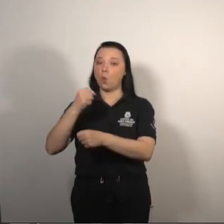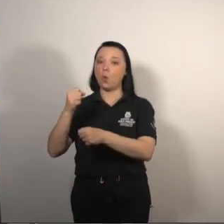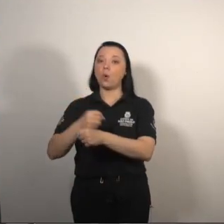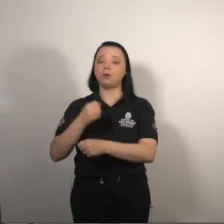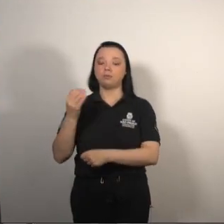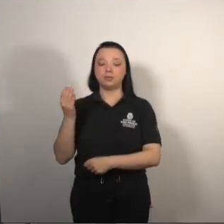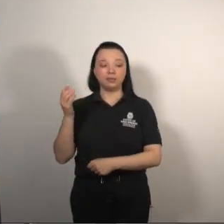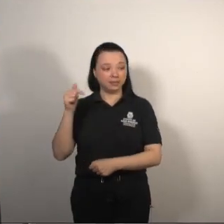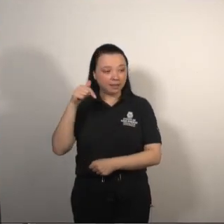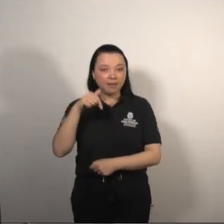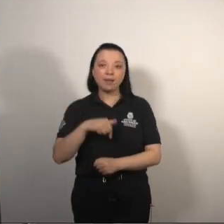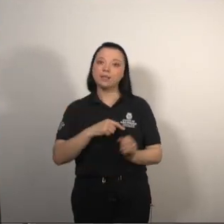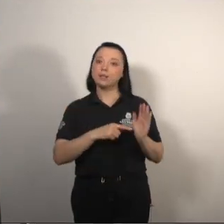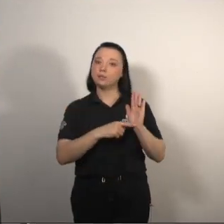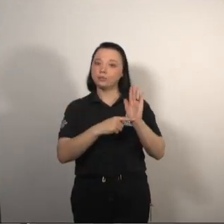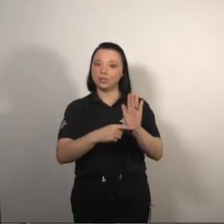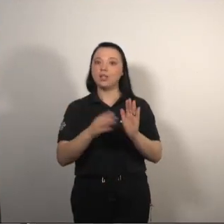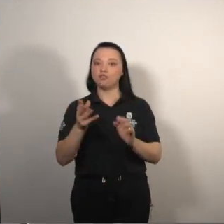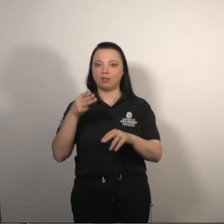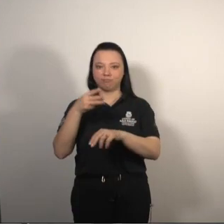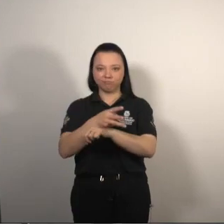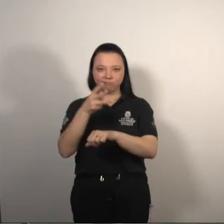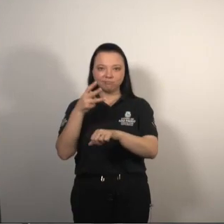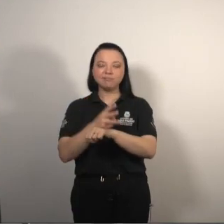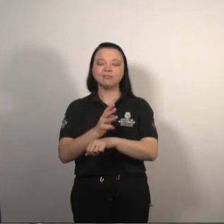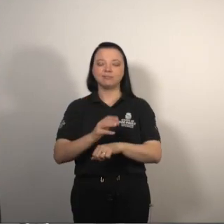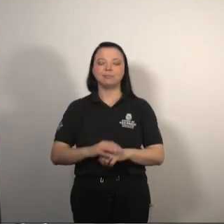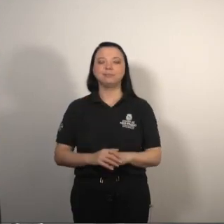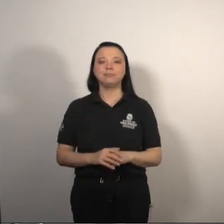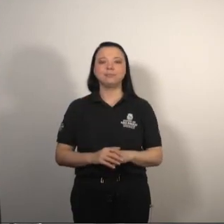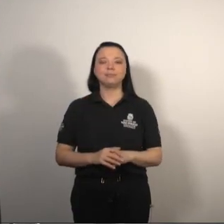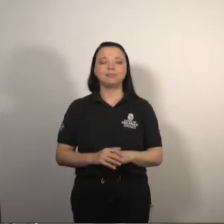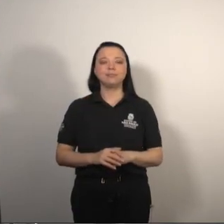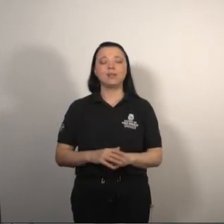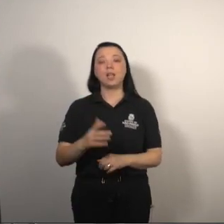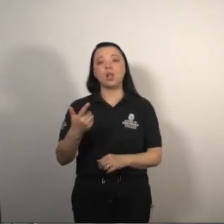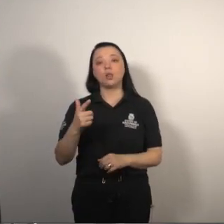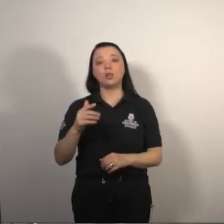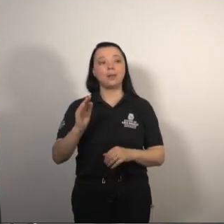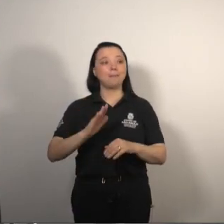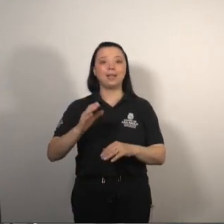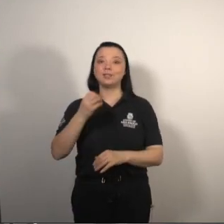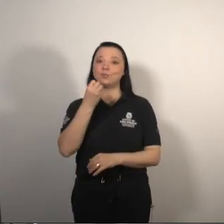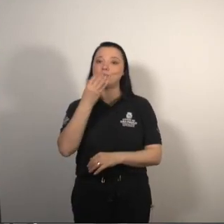foram apresentadas, já está tudo no WhatsApp de vocês. Não tem nenhuma questão mais. Agora, boa tarde.